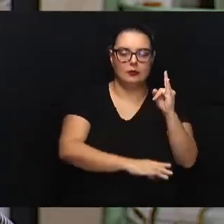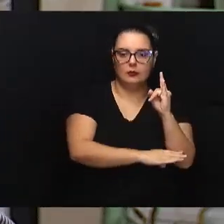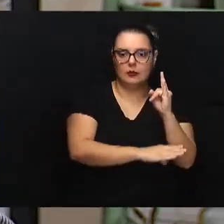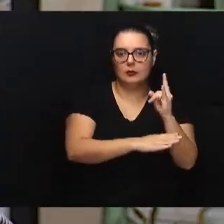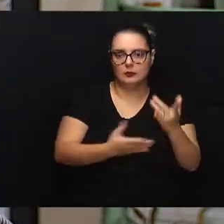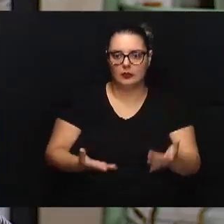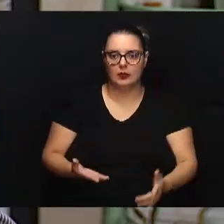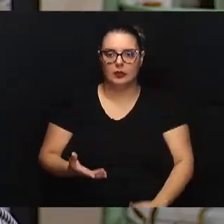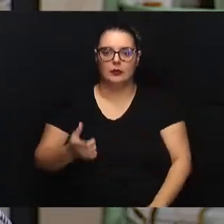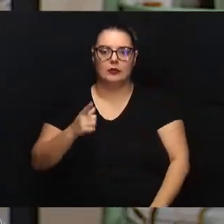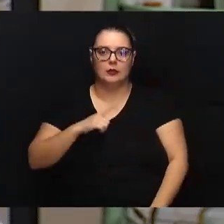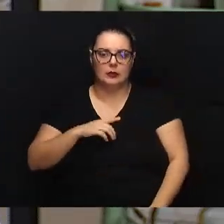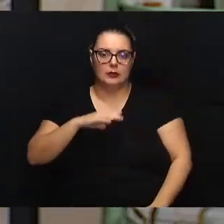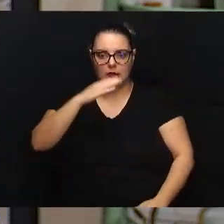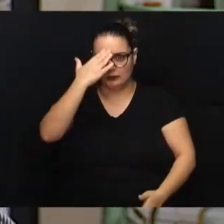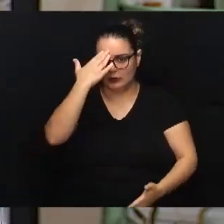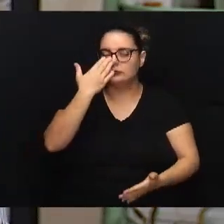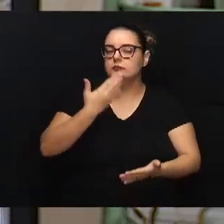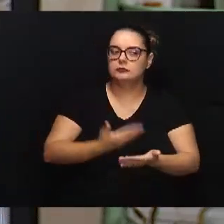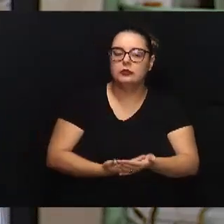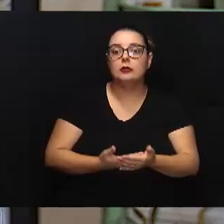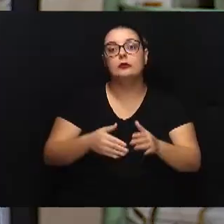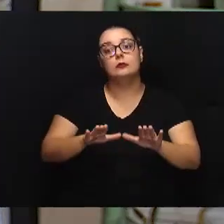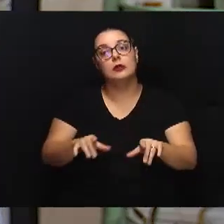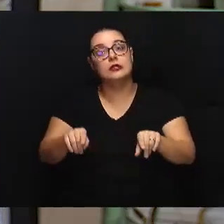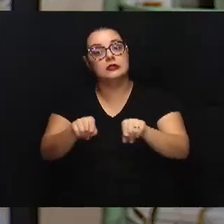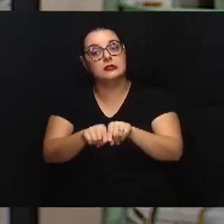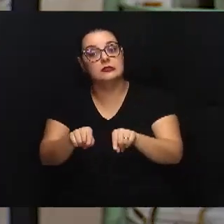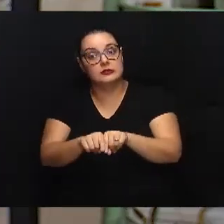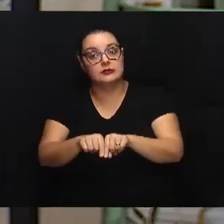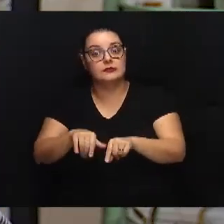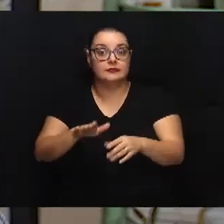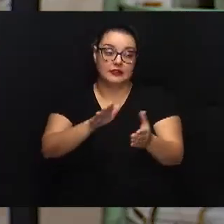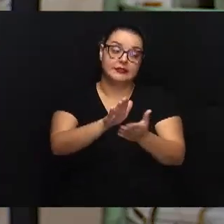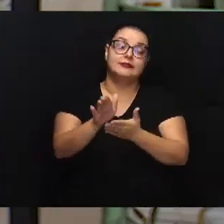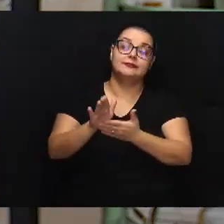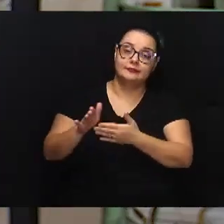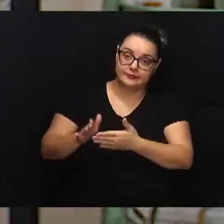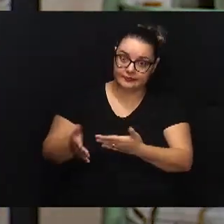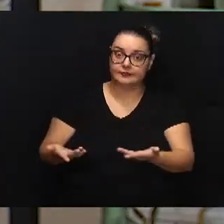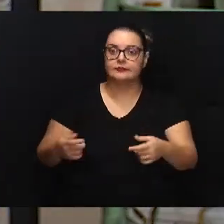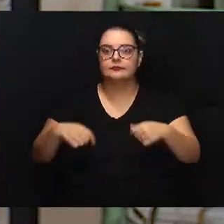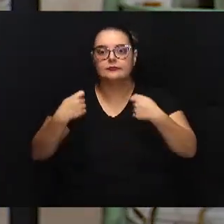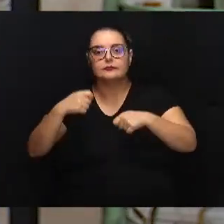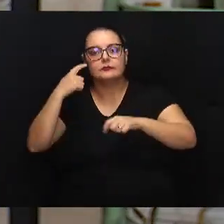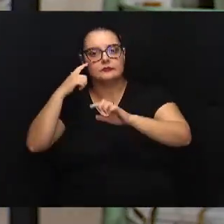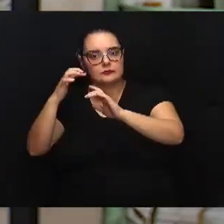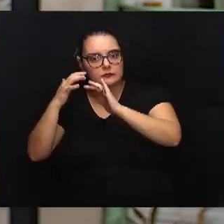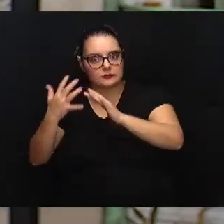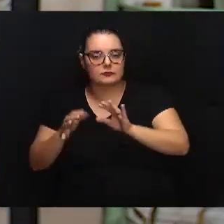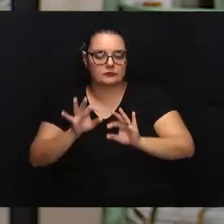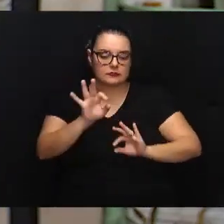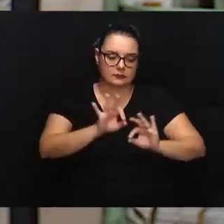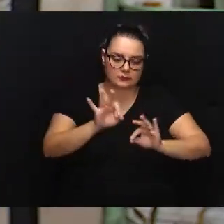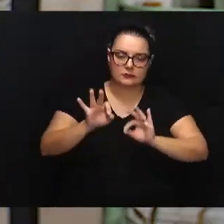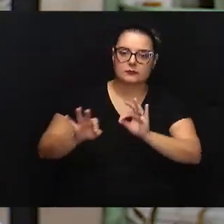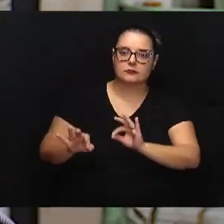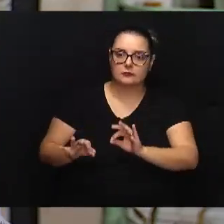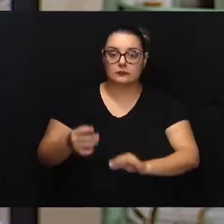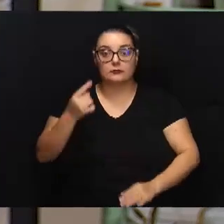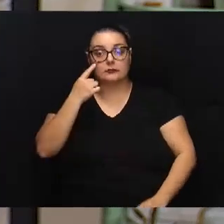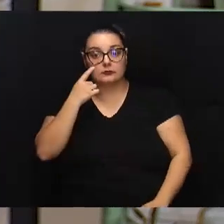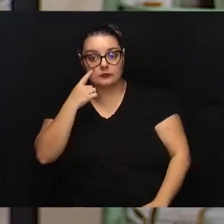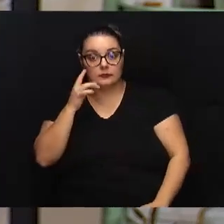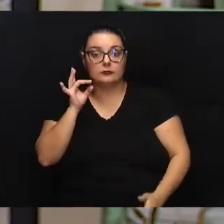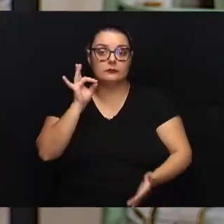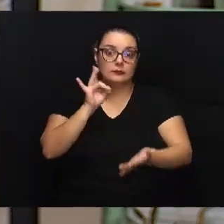mais credibilidade. Mas com isso também vem mais custos. Então é preciso pensar e planejar para ver se isso é factível dentro de